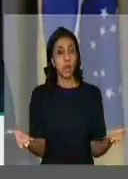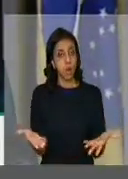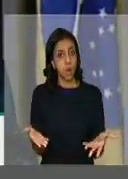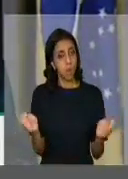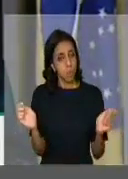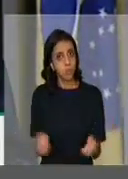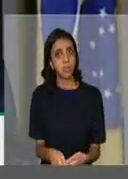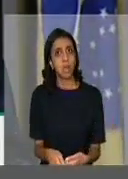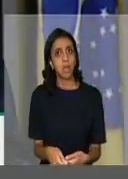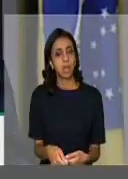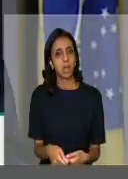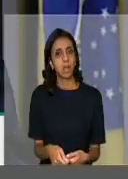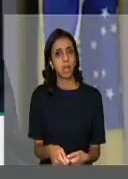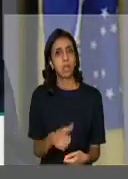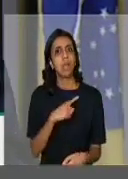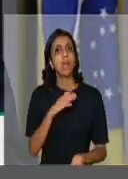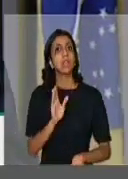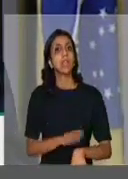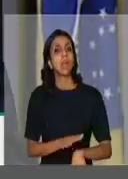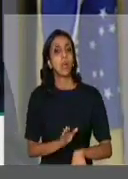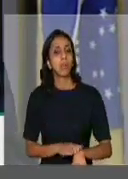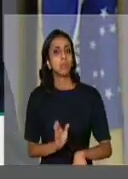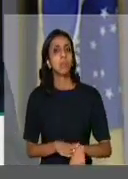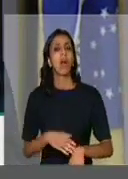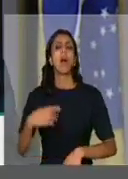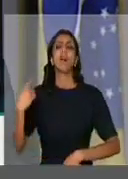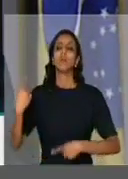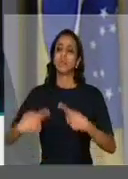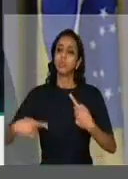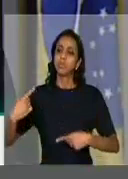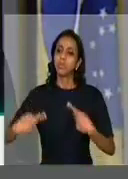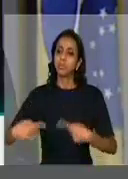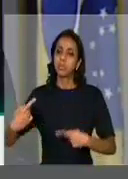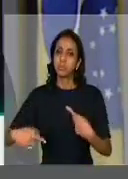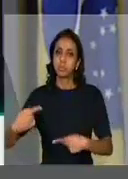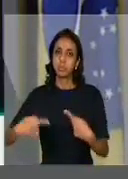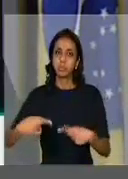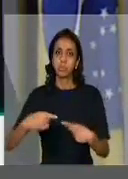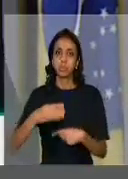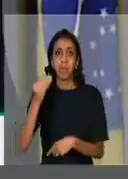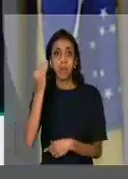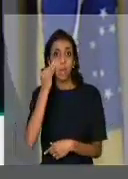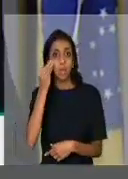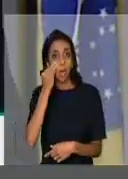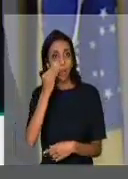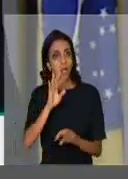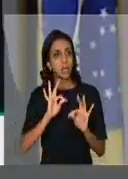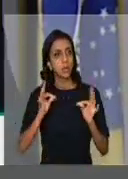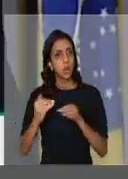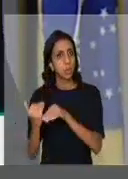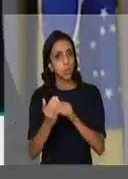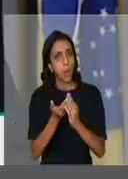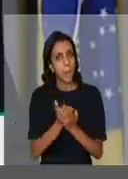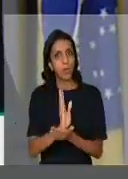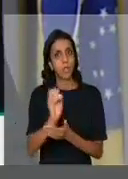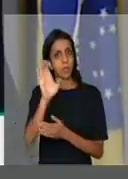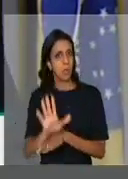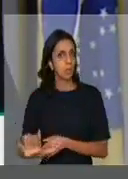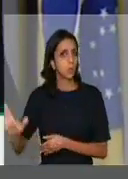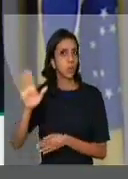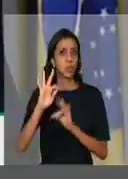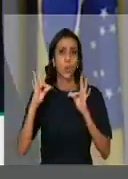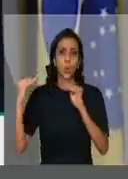dedicar tempo à discussão para que a aprovação seja um consenso